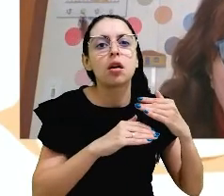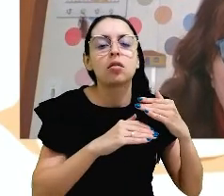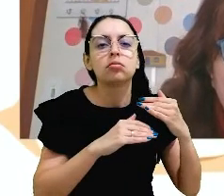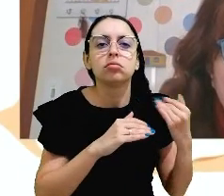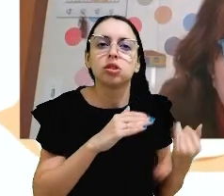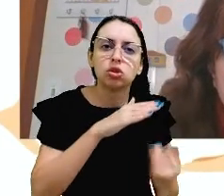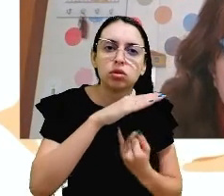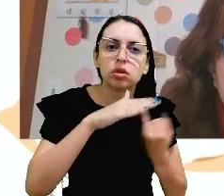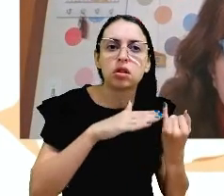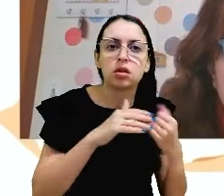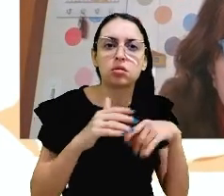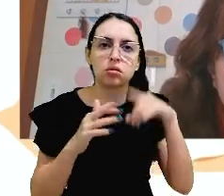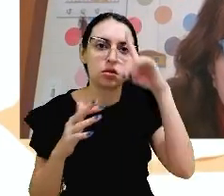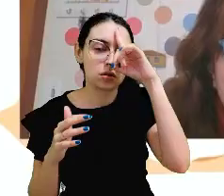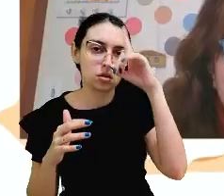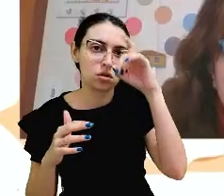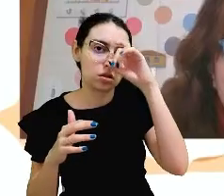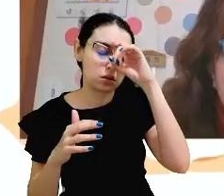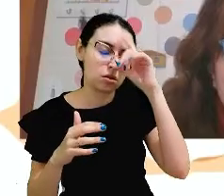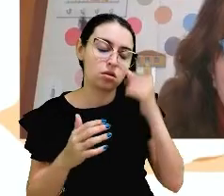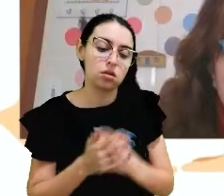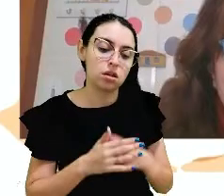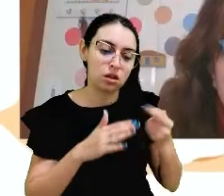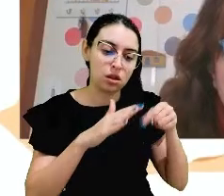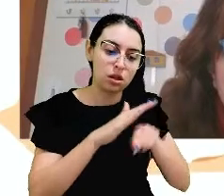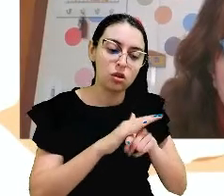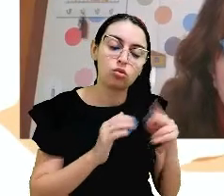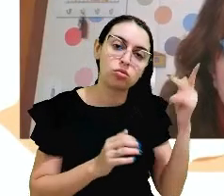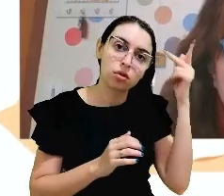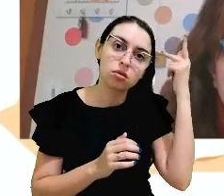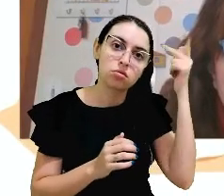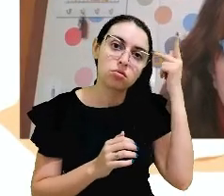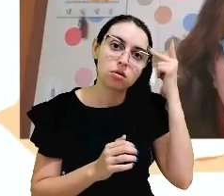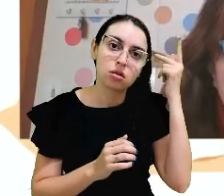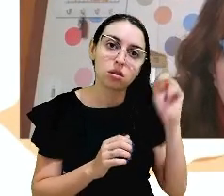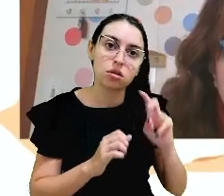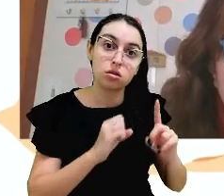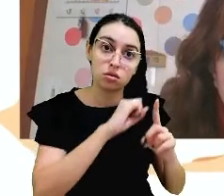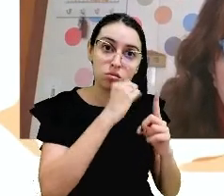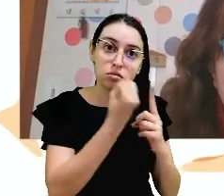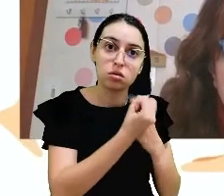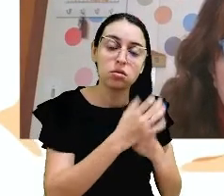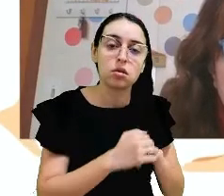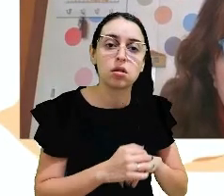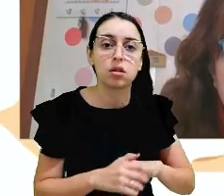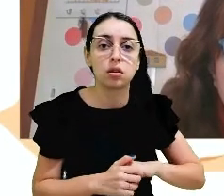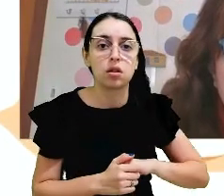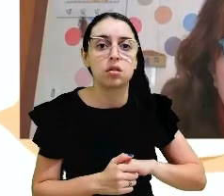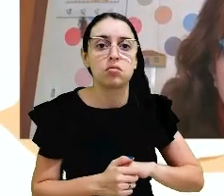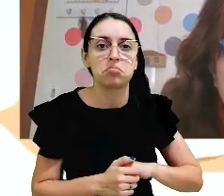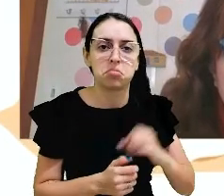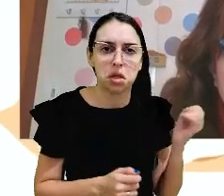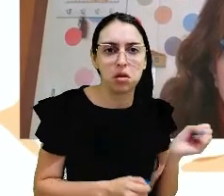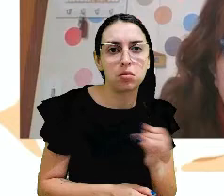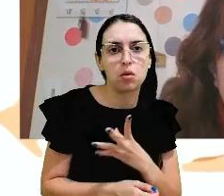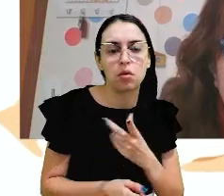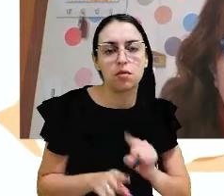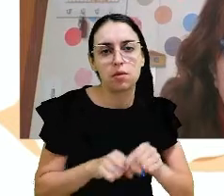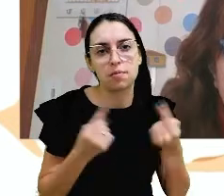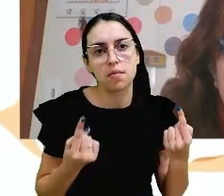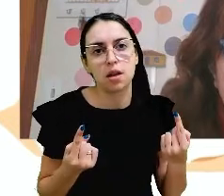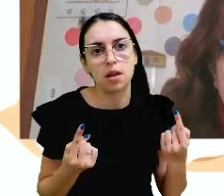e hospitalização que, dentro da história da nossa sociedade, ele é bastante recente, né, mas